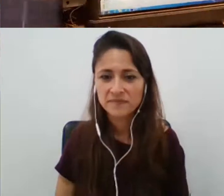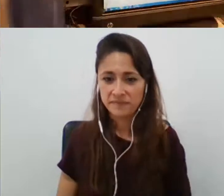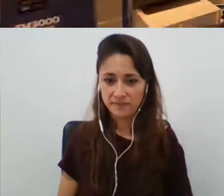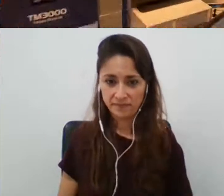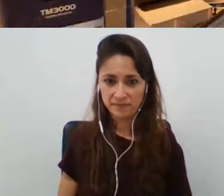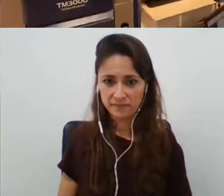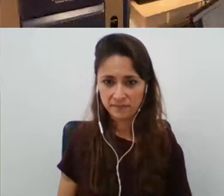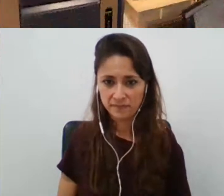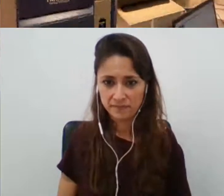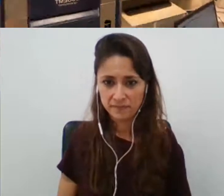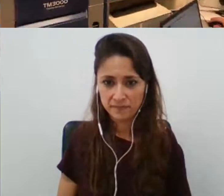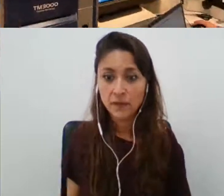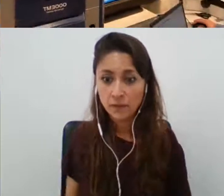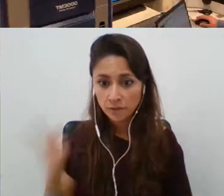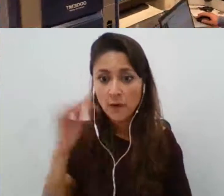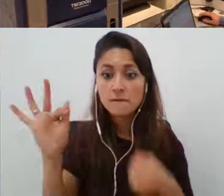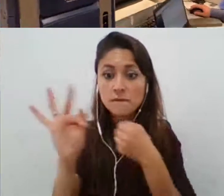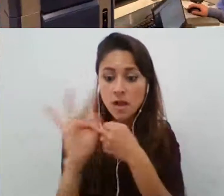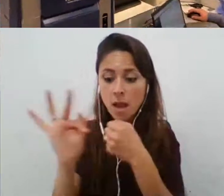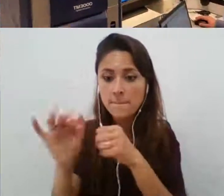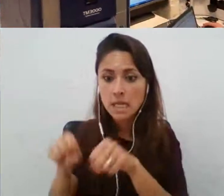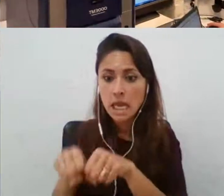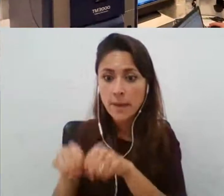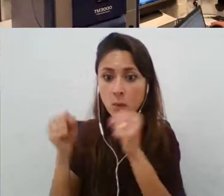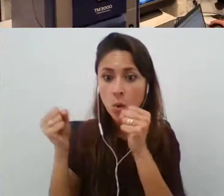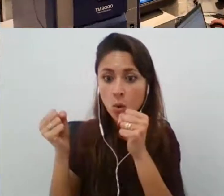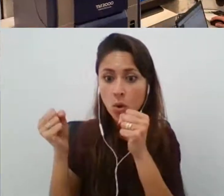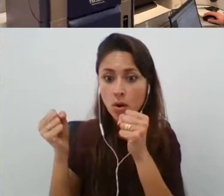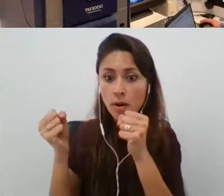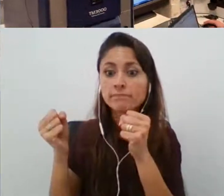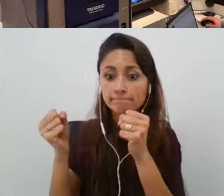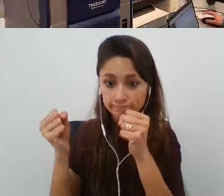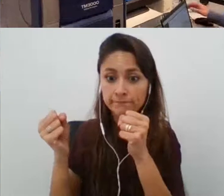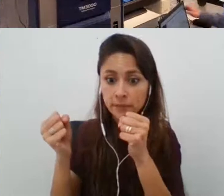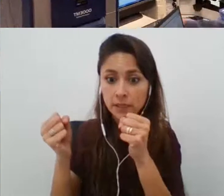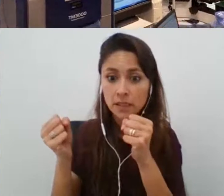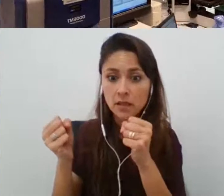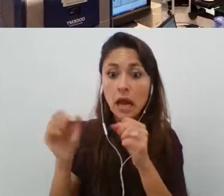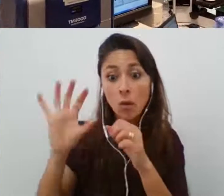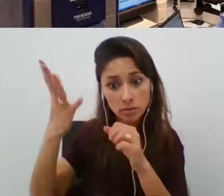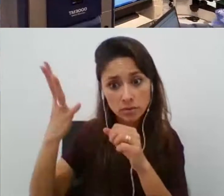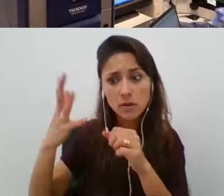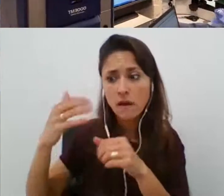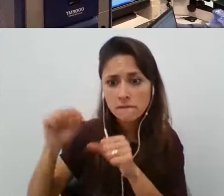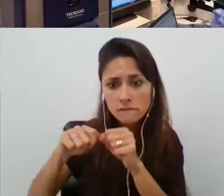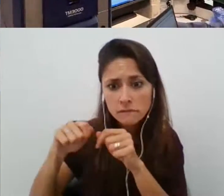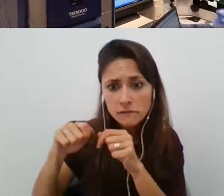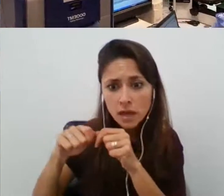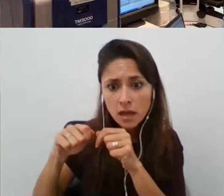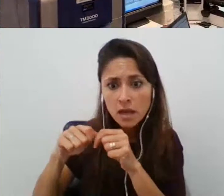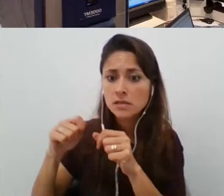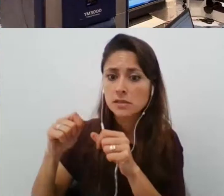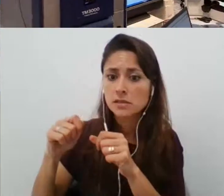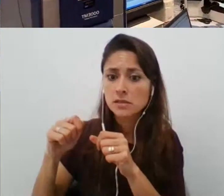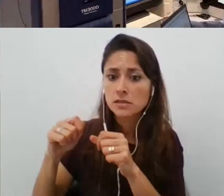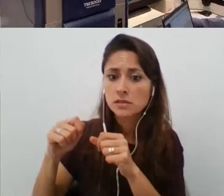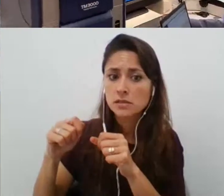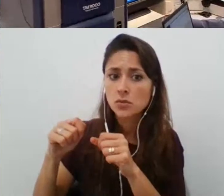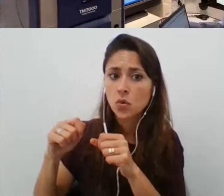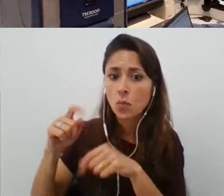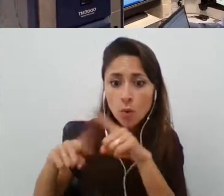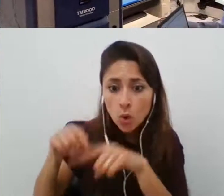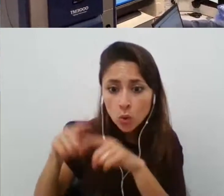de uma quebra de ferramenta. Então, o que foi feito? Foi feito o desenvolvimento de um produto. Esse produto foi colocado em equipamentos